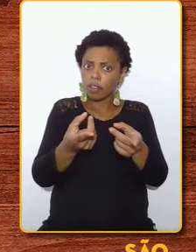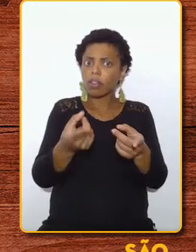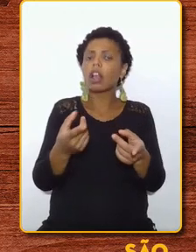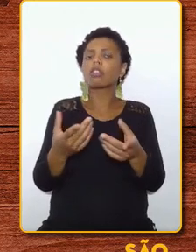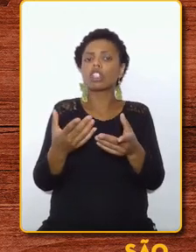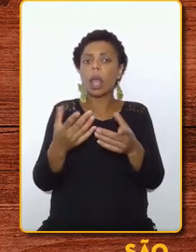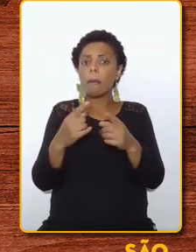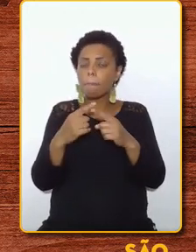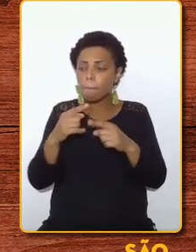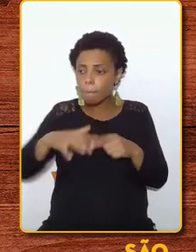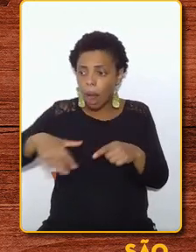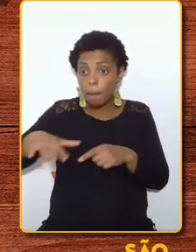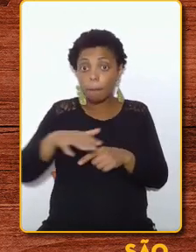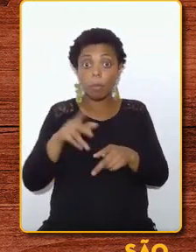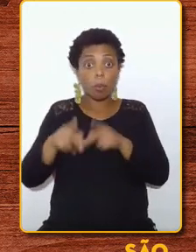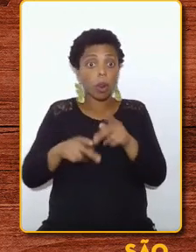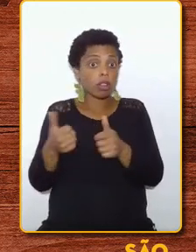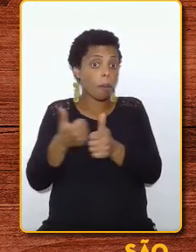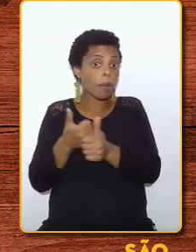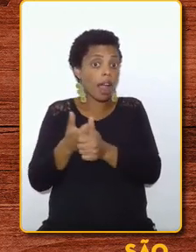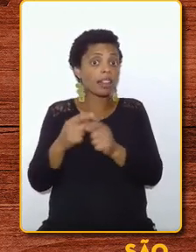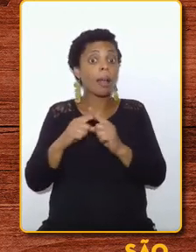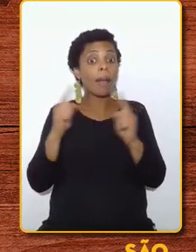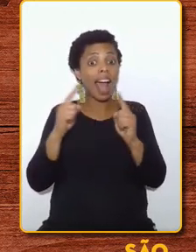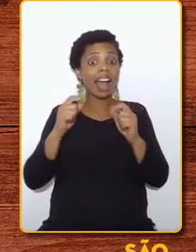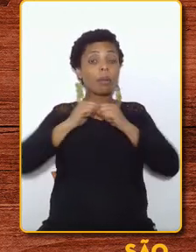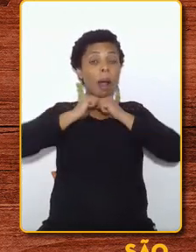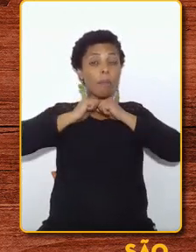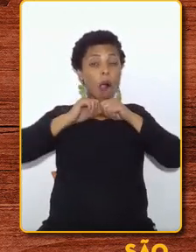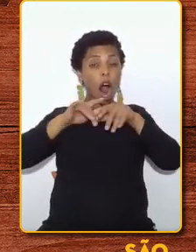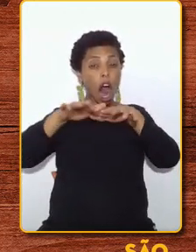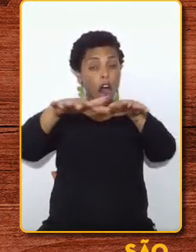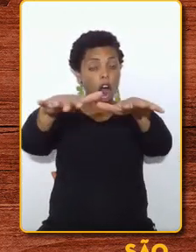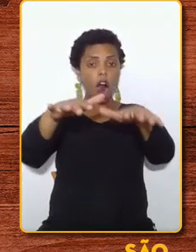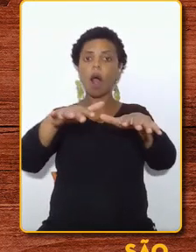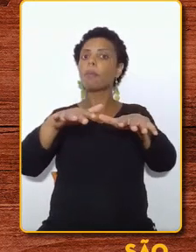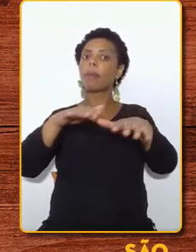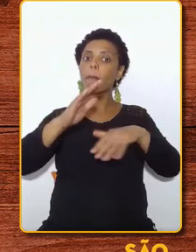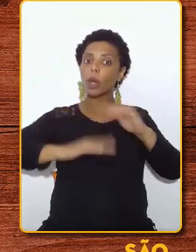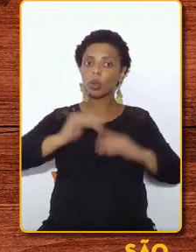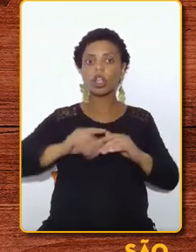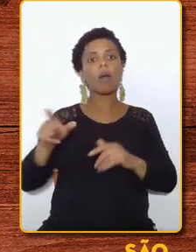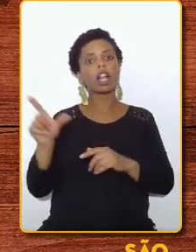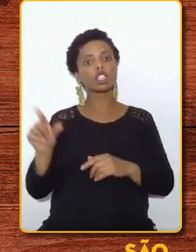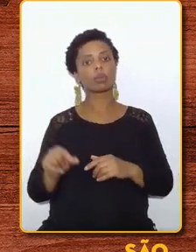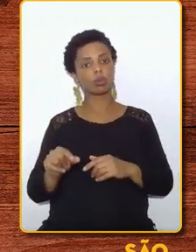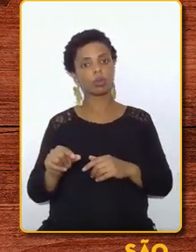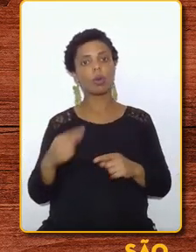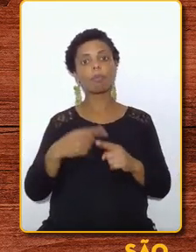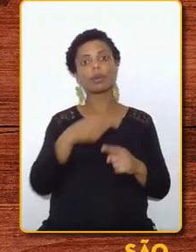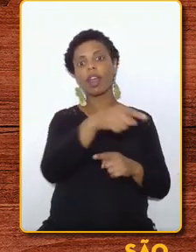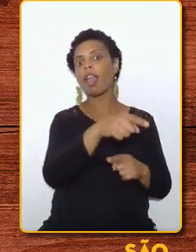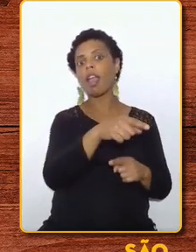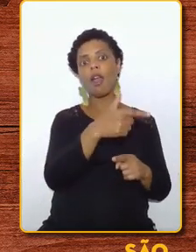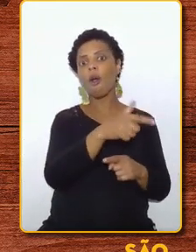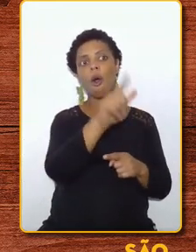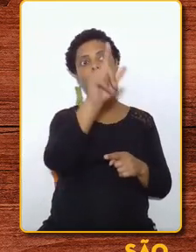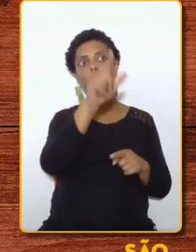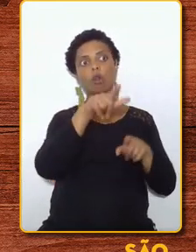se reduziu na contribuição da produção. Isso era, digamos,